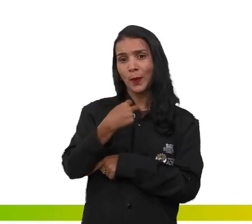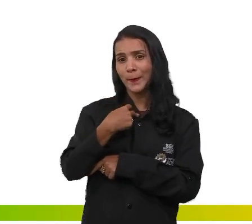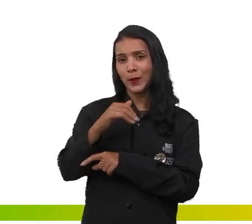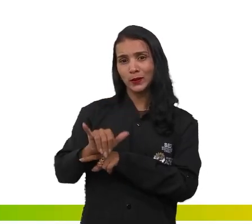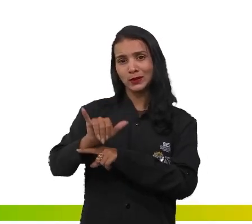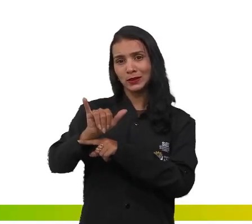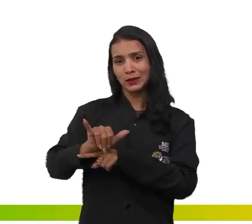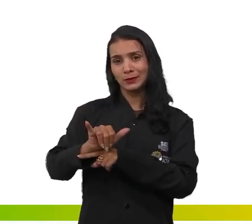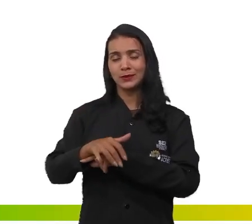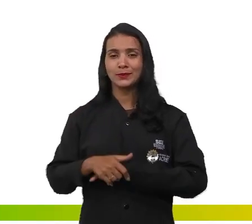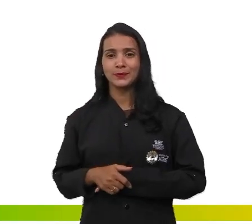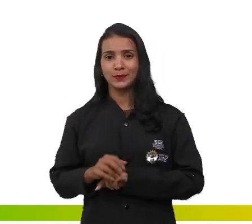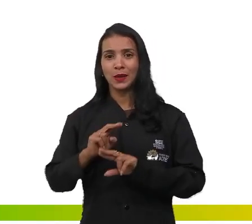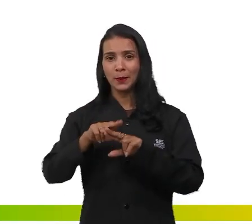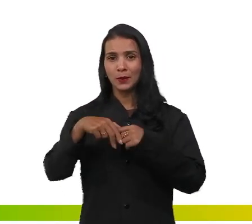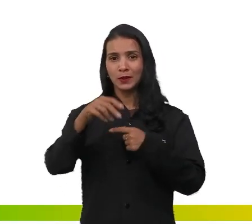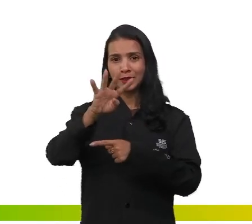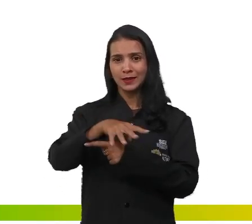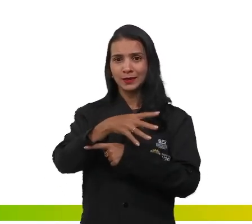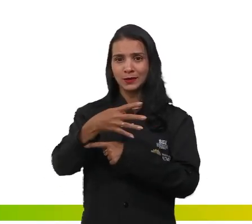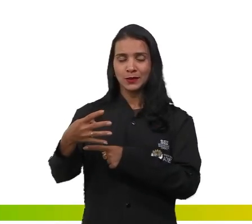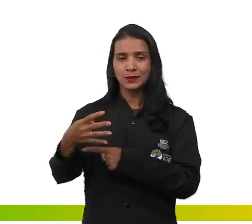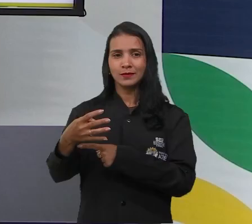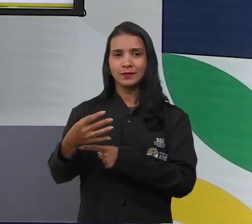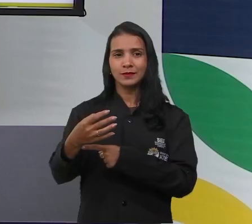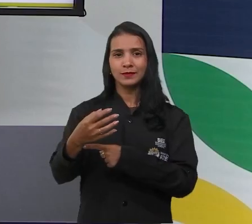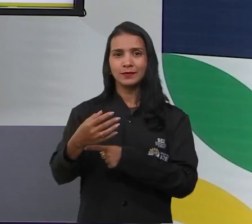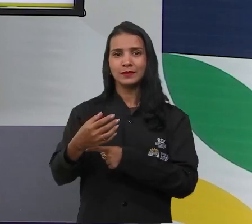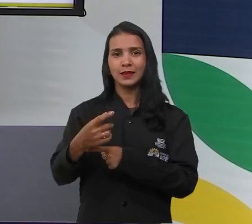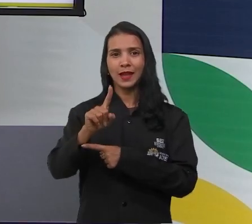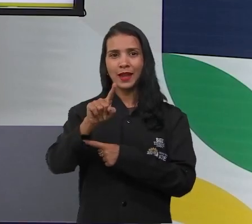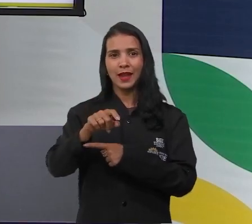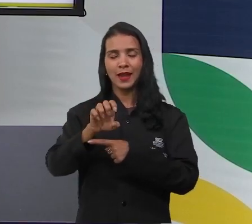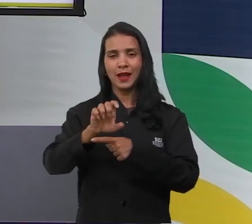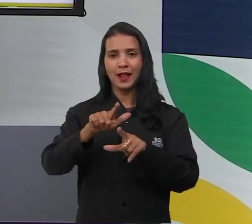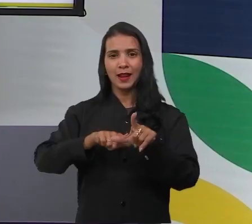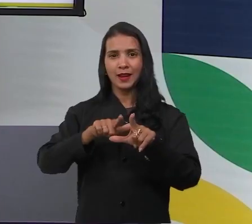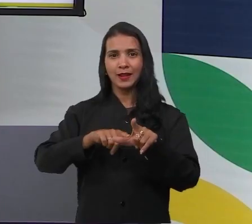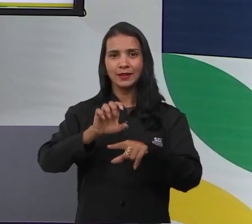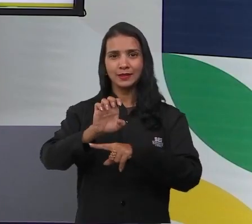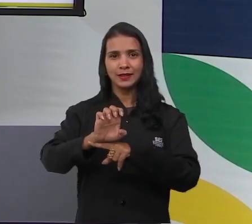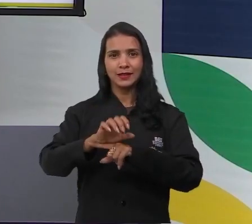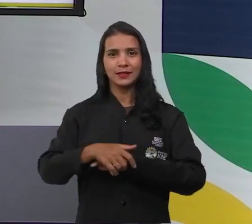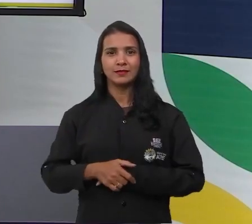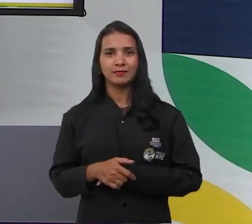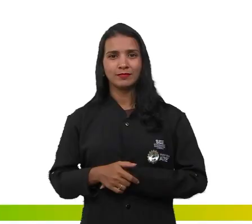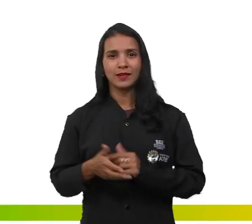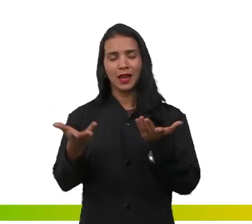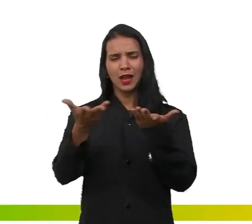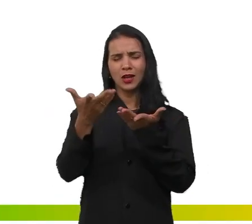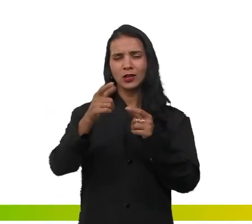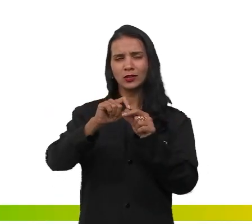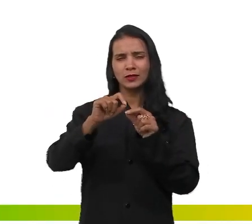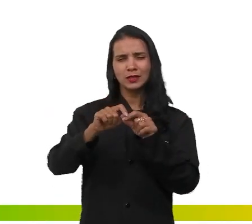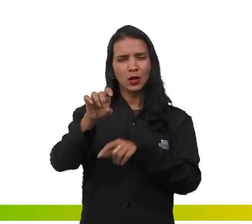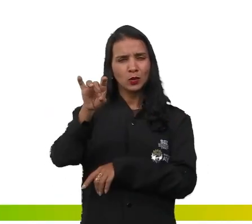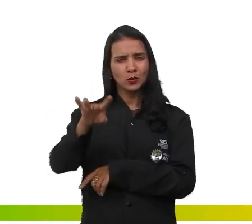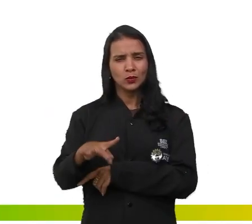tá? Então, gabarito, alternativa E. Então, para a última questão, para a gente fechar a nossa aula de hoje, olha só, presta